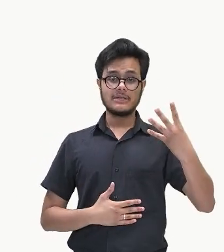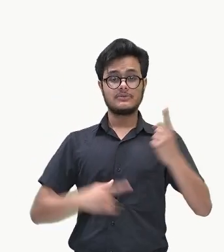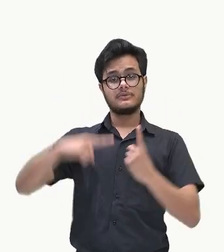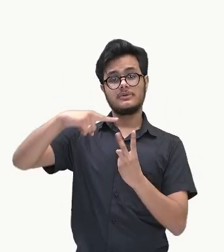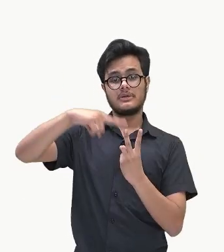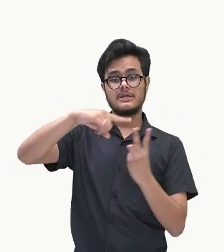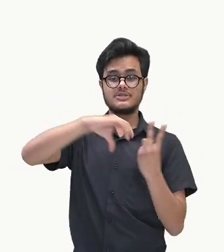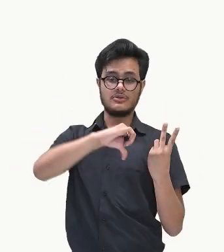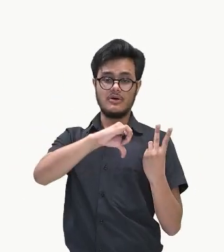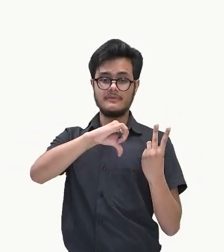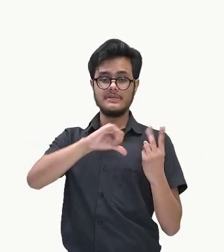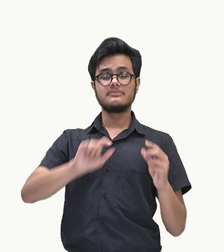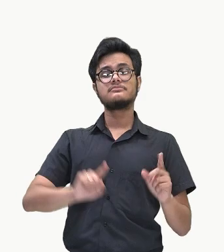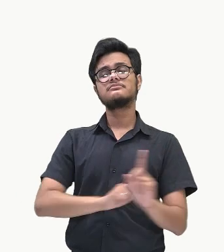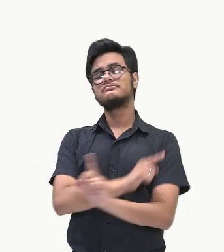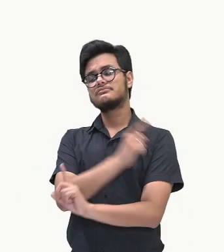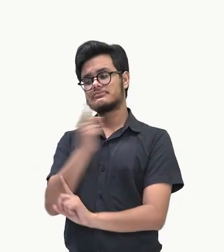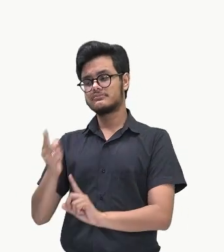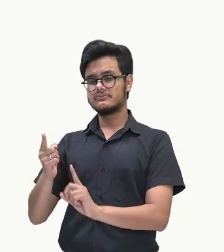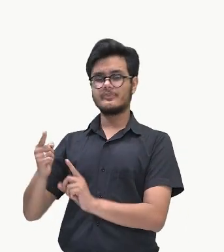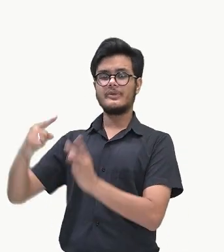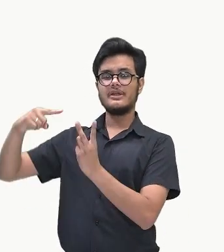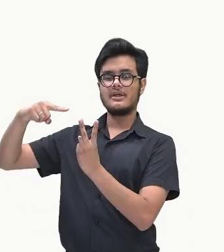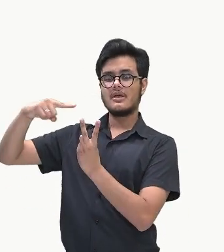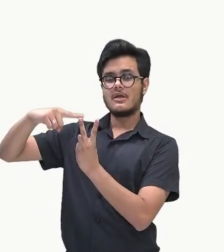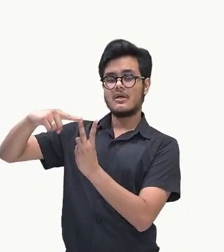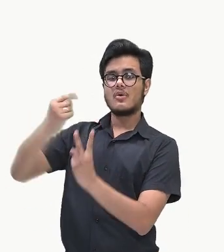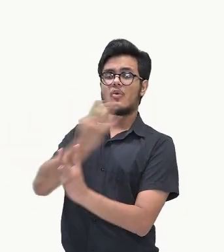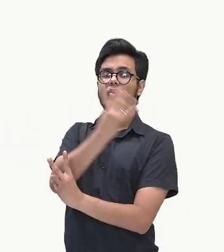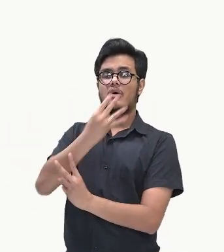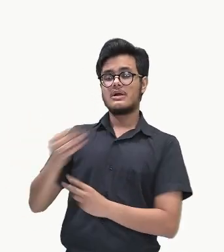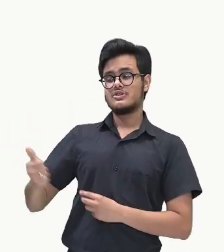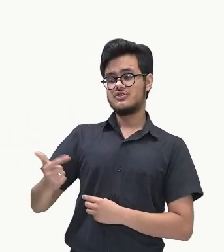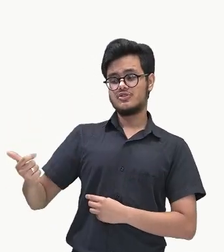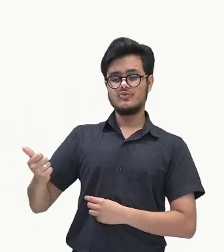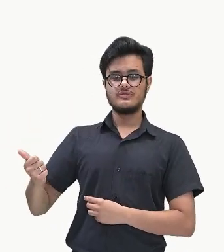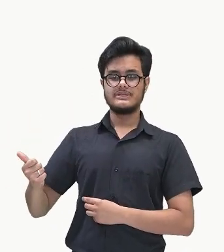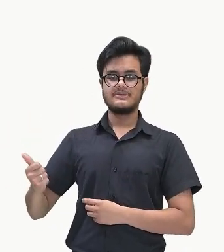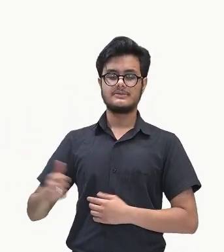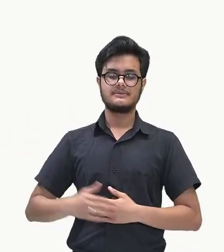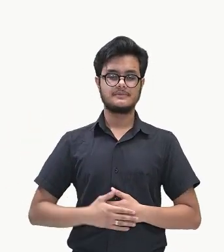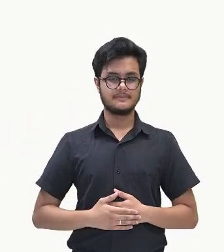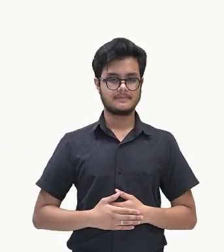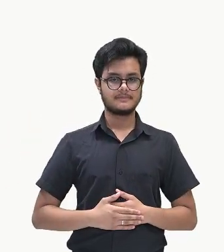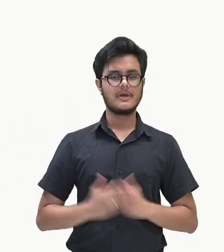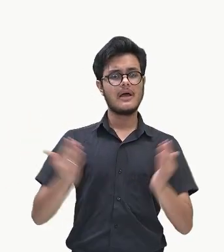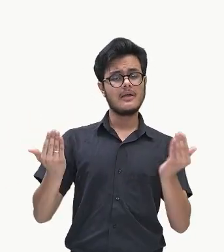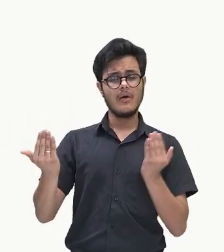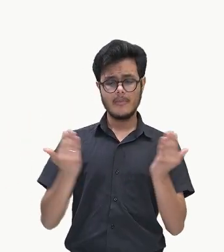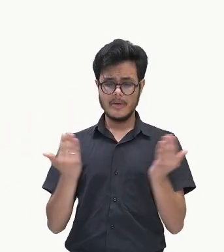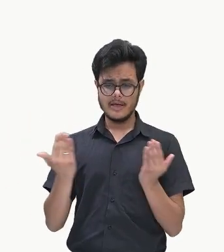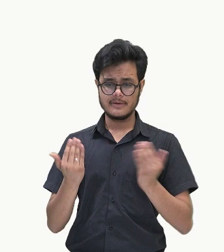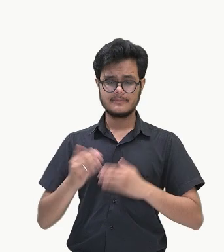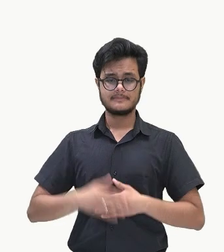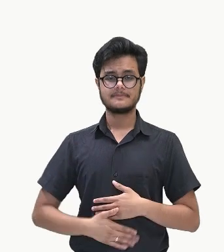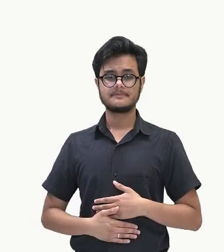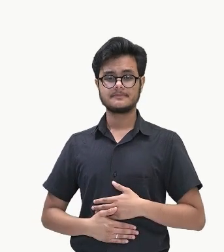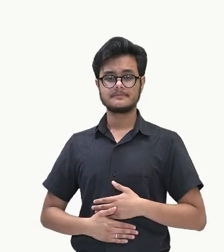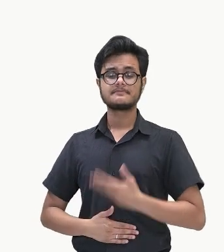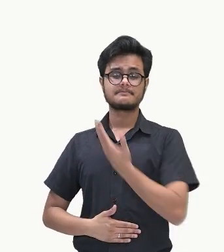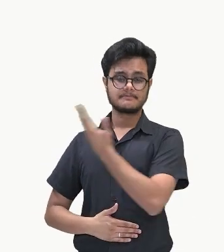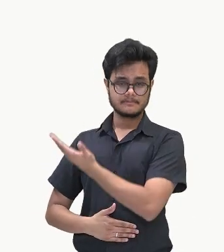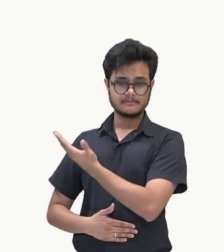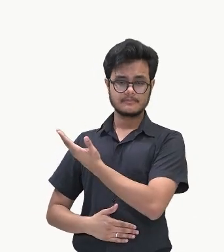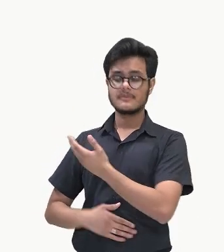radicais são iguais, eu só vou comparar o meu radicando. 12 é maior do que